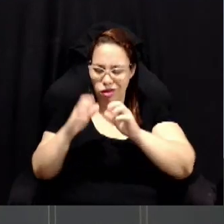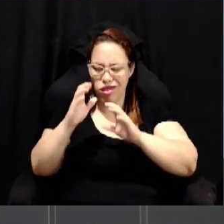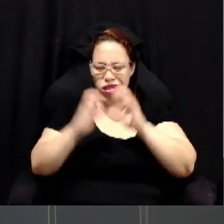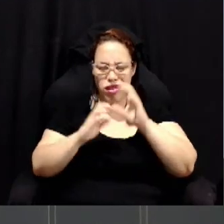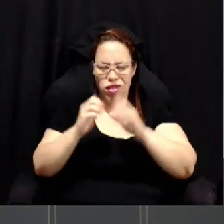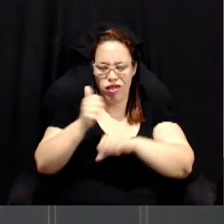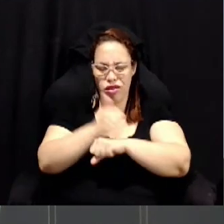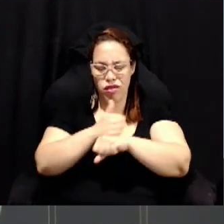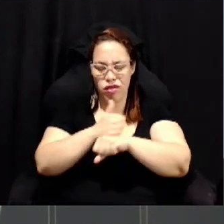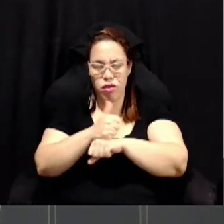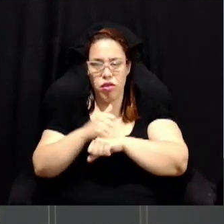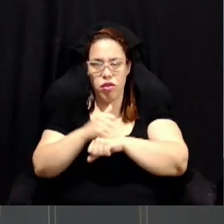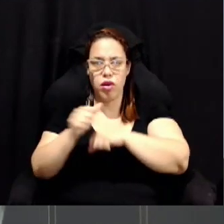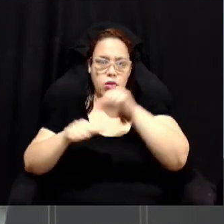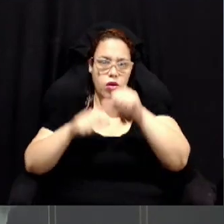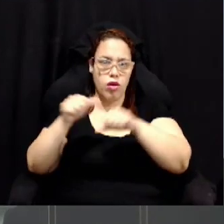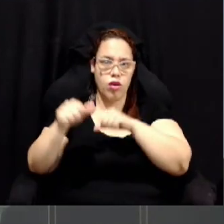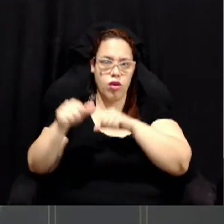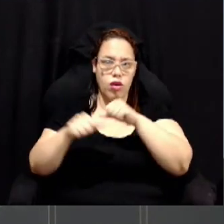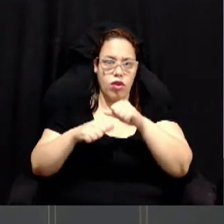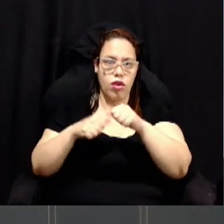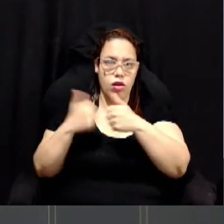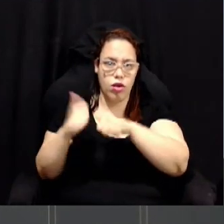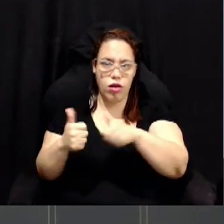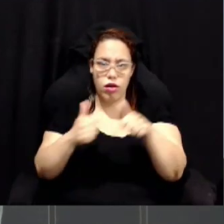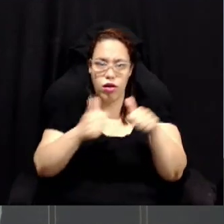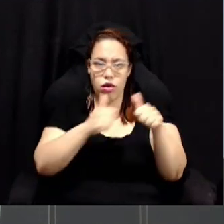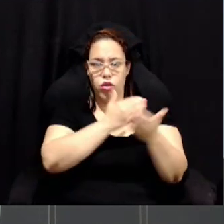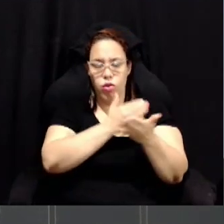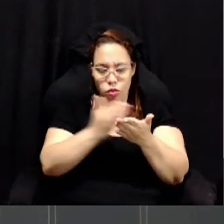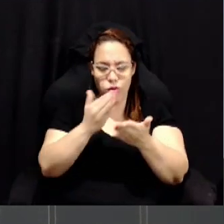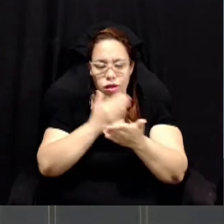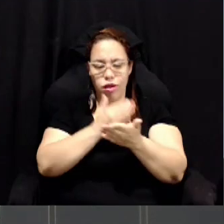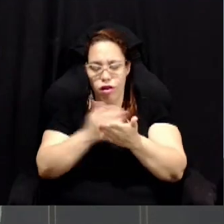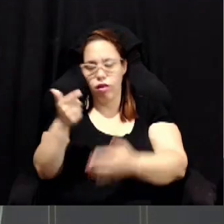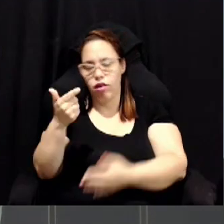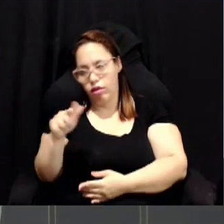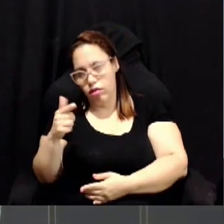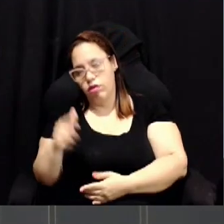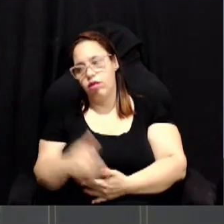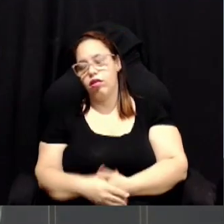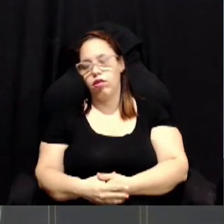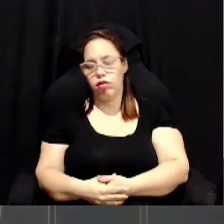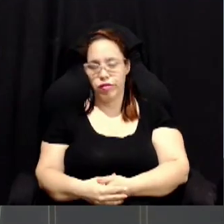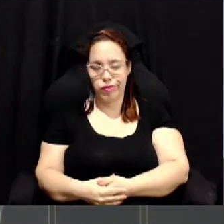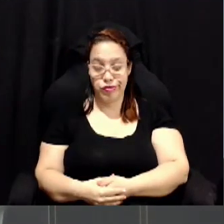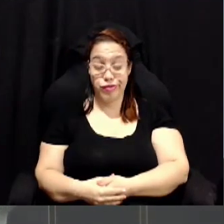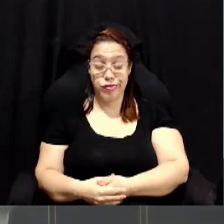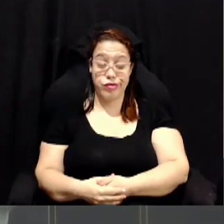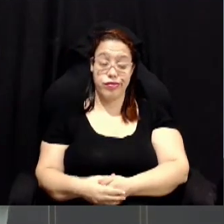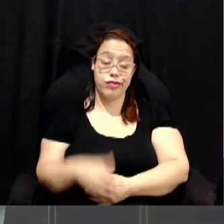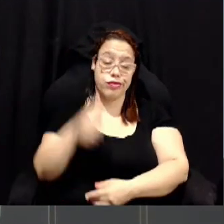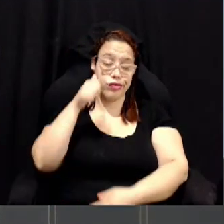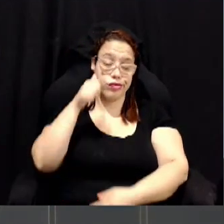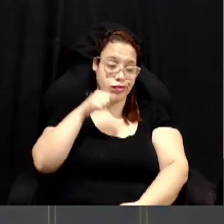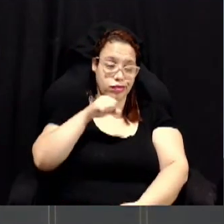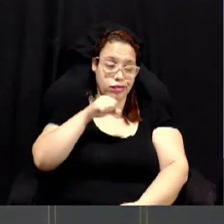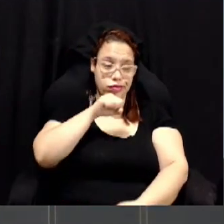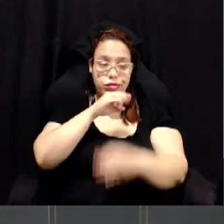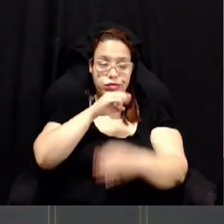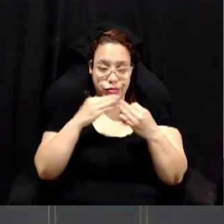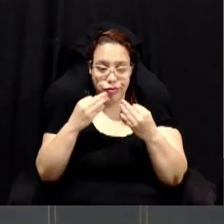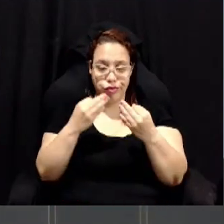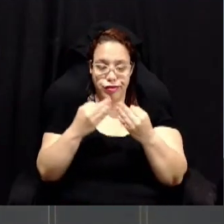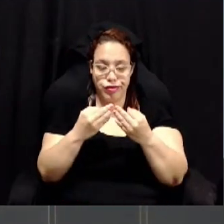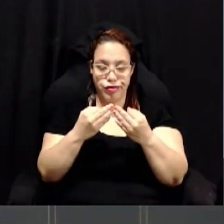toda hora, os processos avaliativos recomeçam. Então, realmente, a jornada de uma mãe, de uma família,